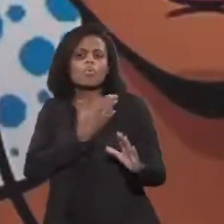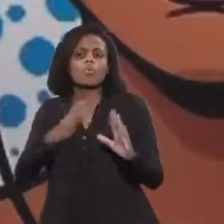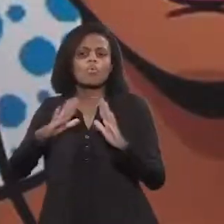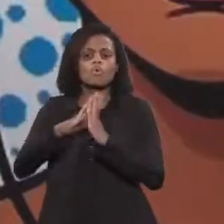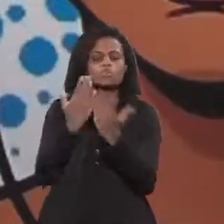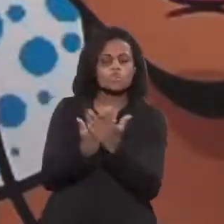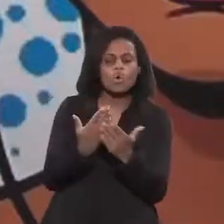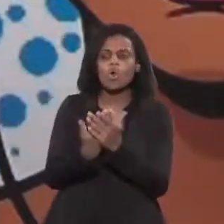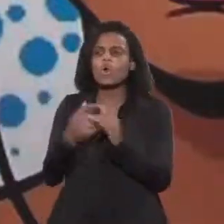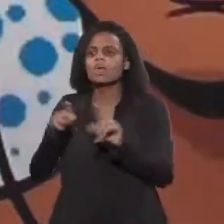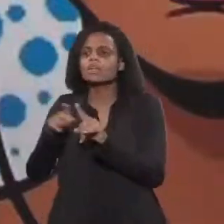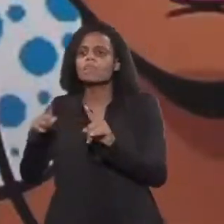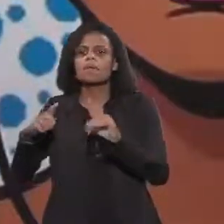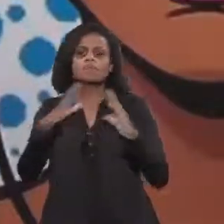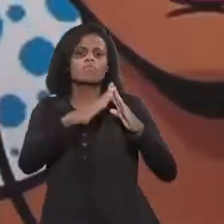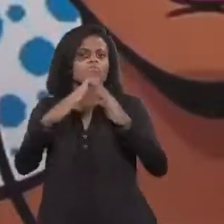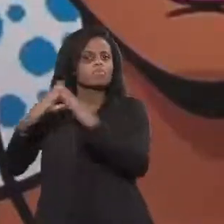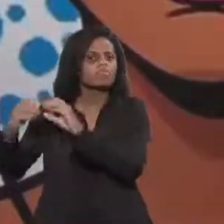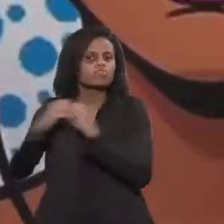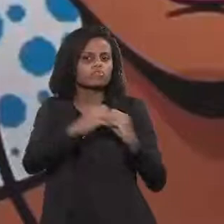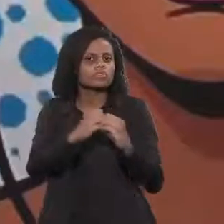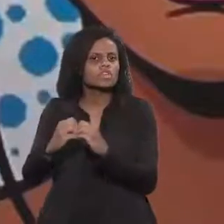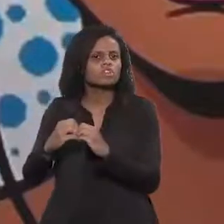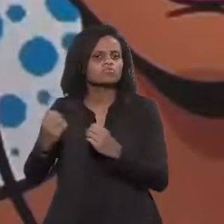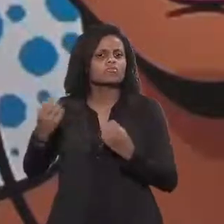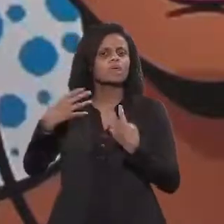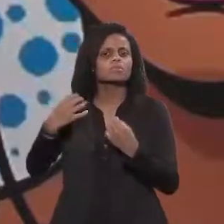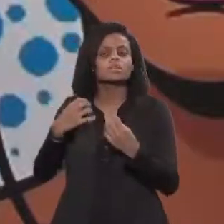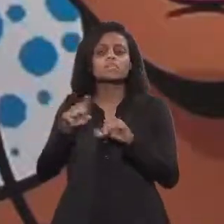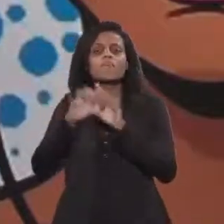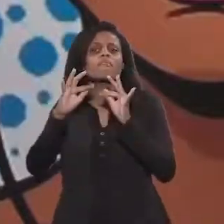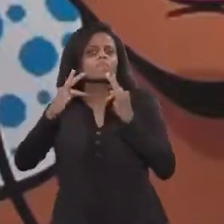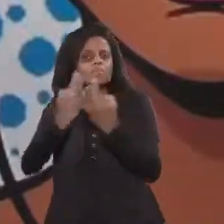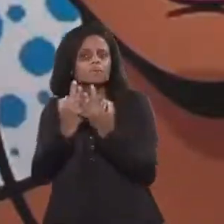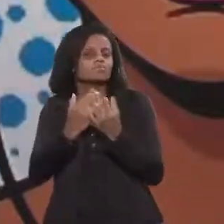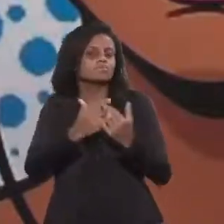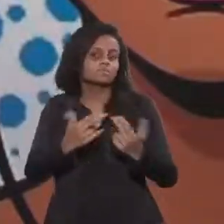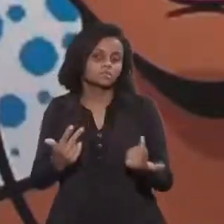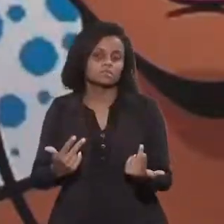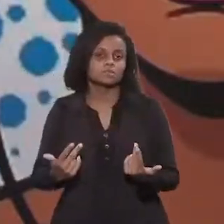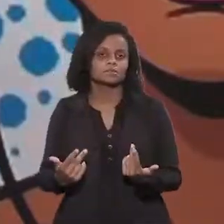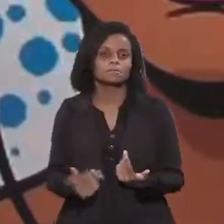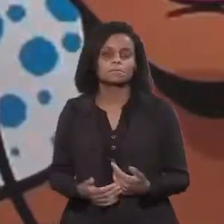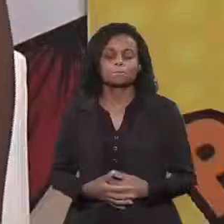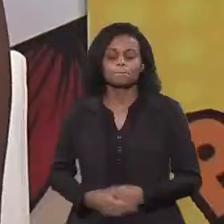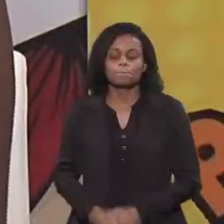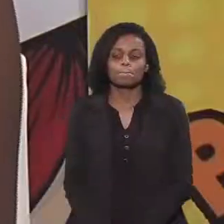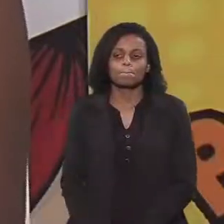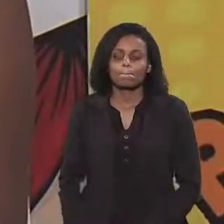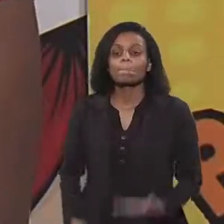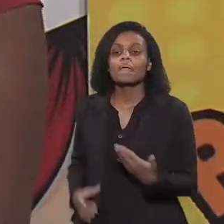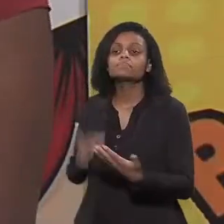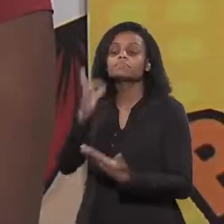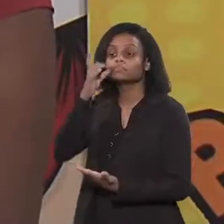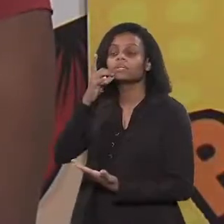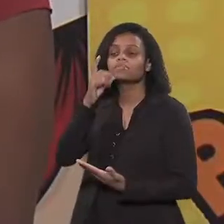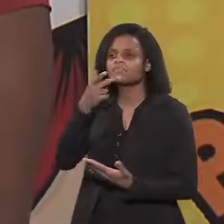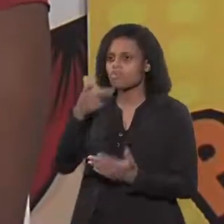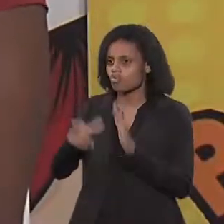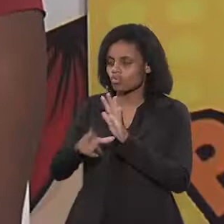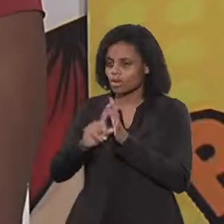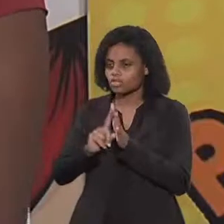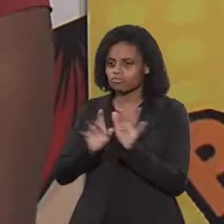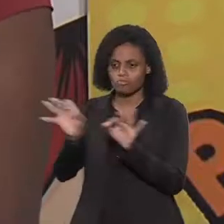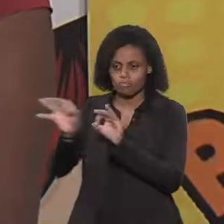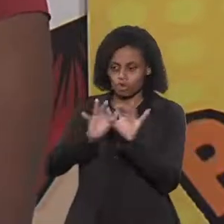escolar, o que a comunidade, o território ali onde ela mora traz para ela, sim, a família também. Agora, deputada, você chegou a comentar